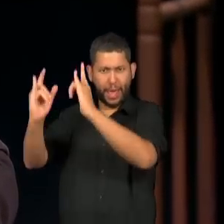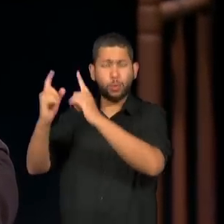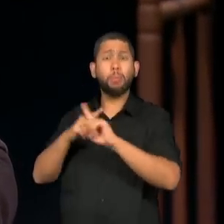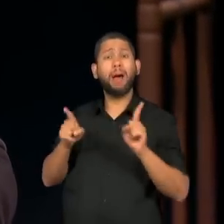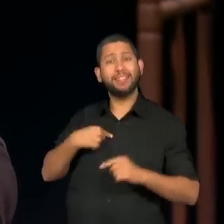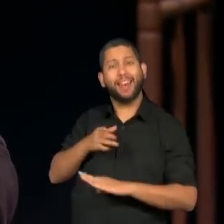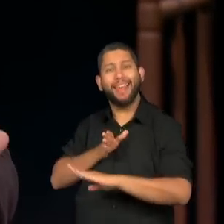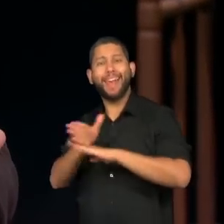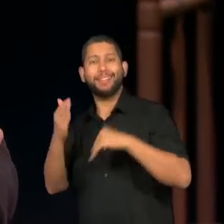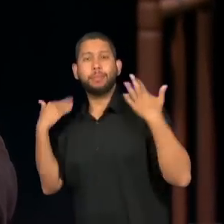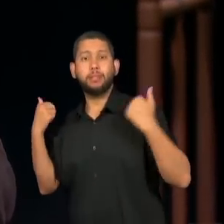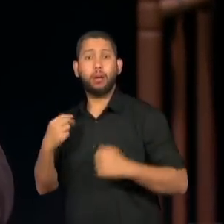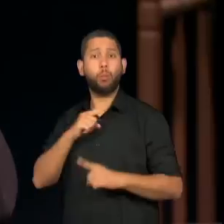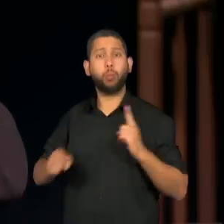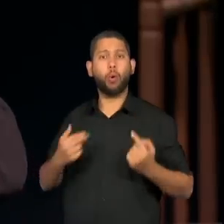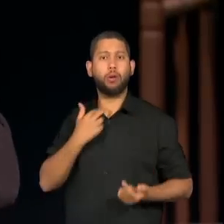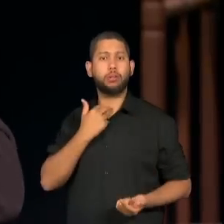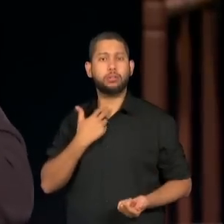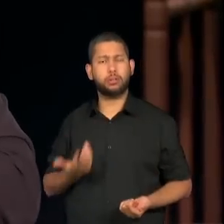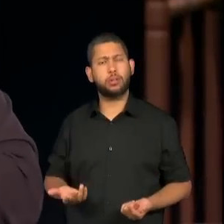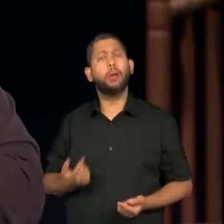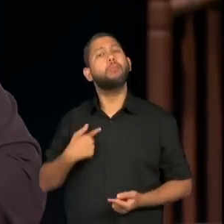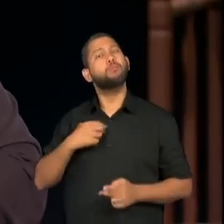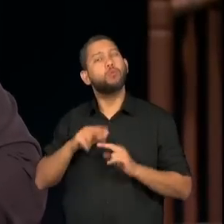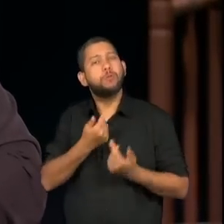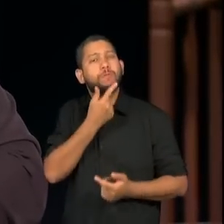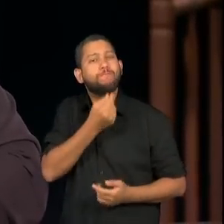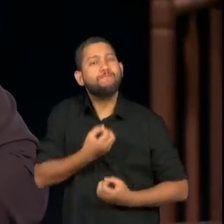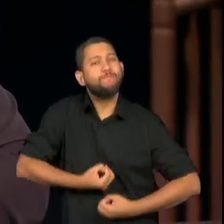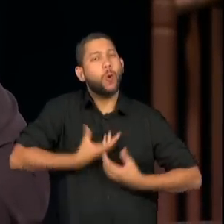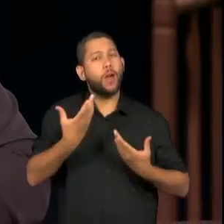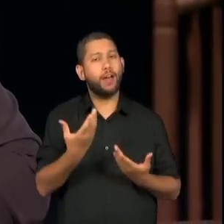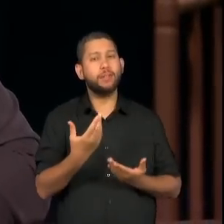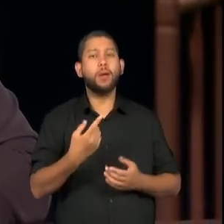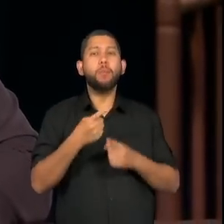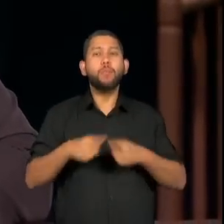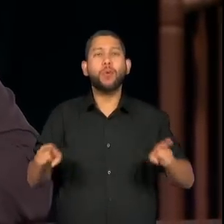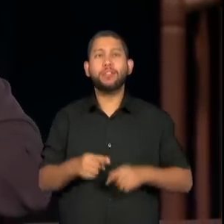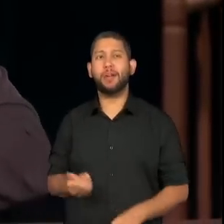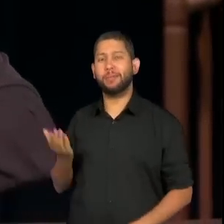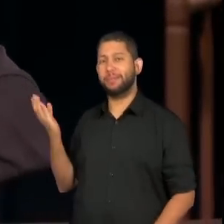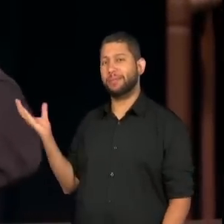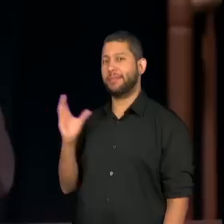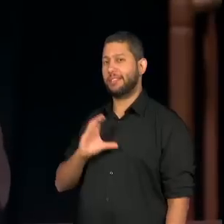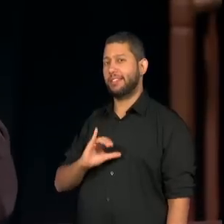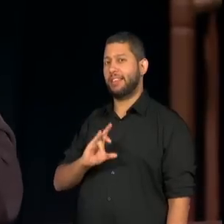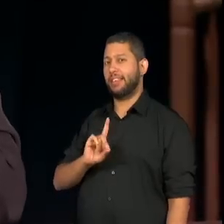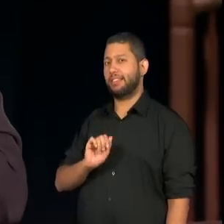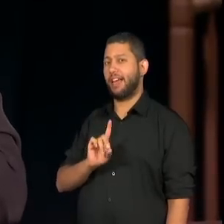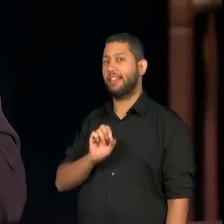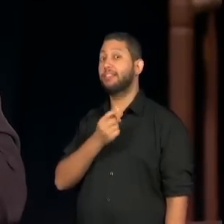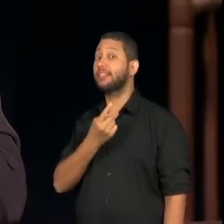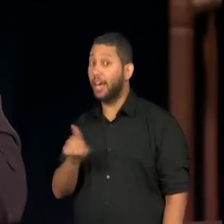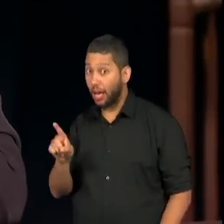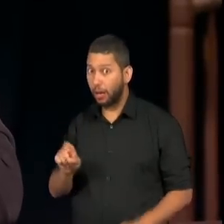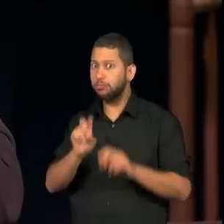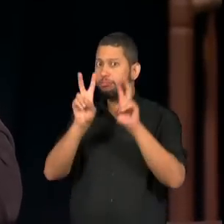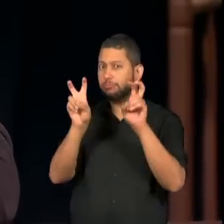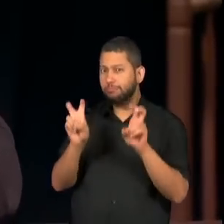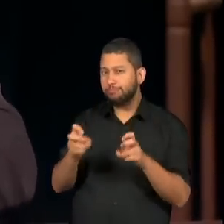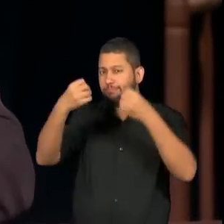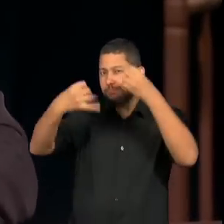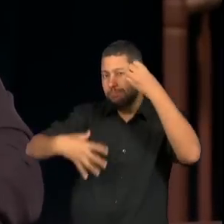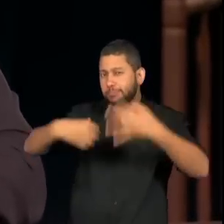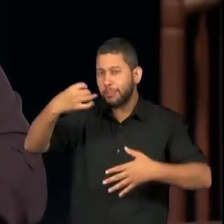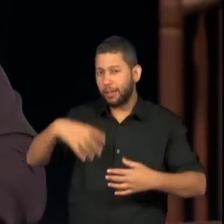grande. Em homenagem a ele, compôs Cidadão, clássico gravado por Luiz Gonzaga, Zé Ramalho e Zé Geraldo. É aquela